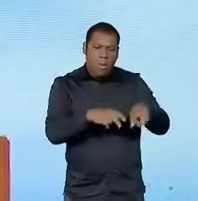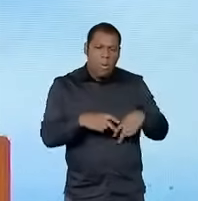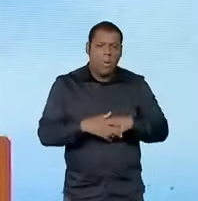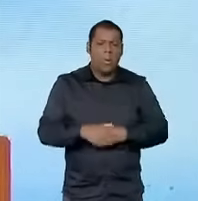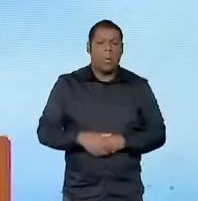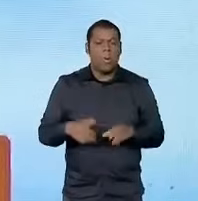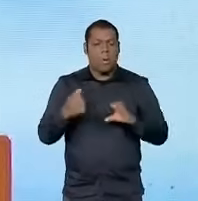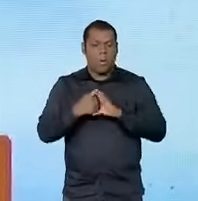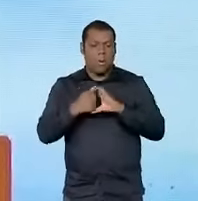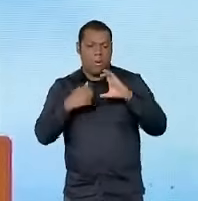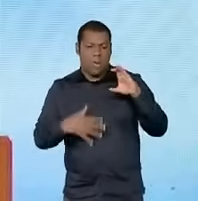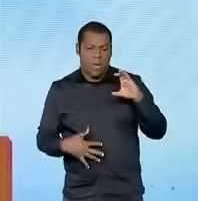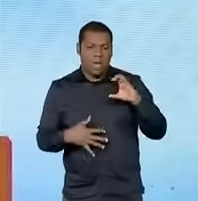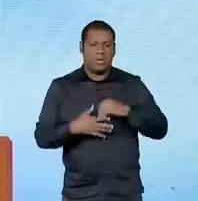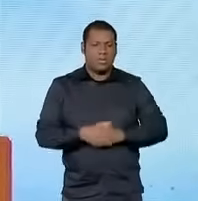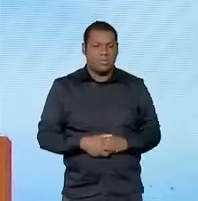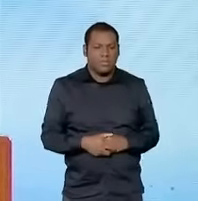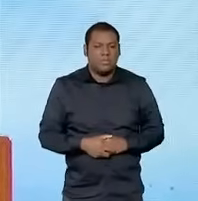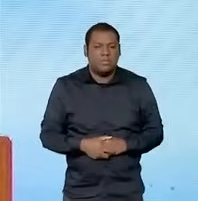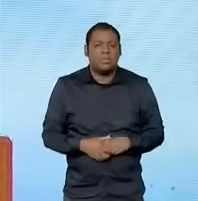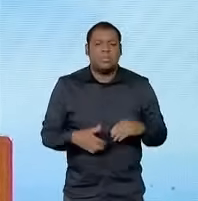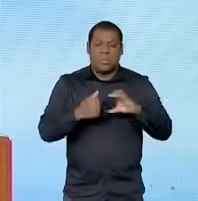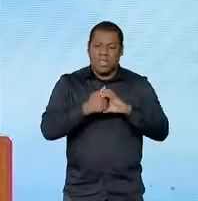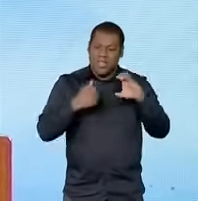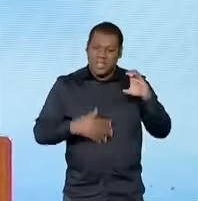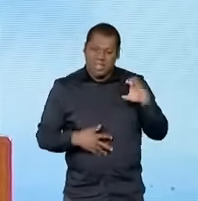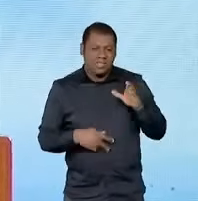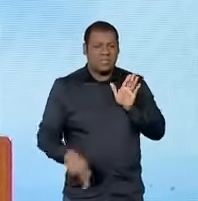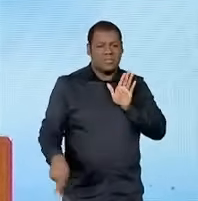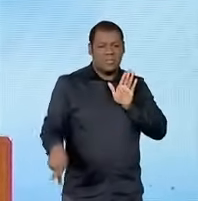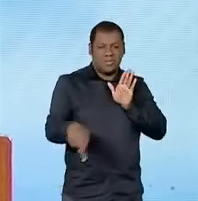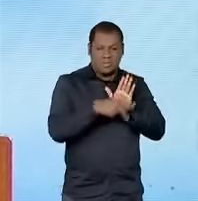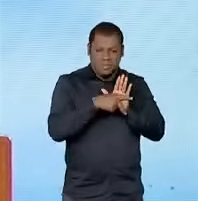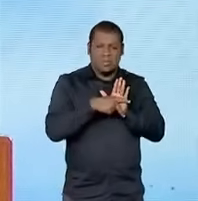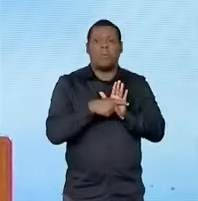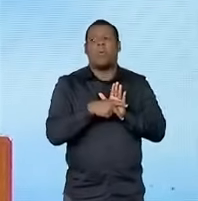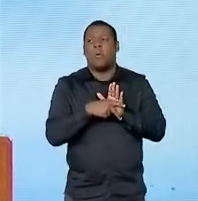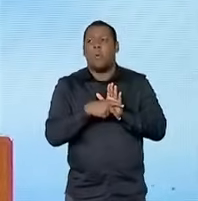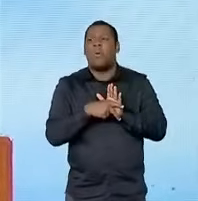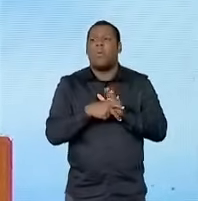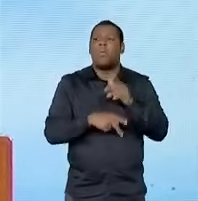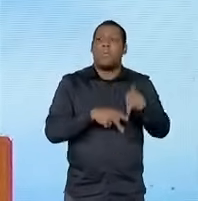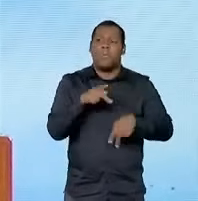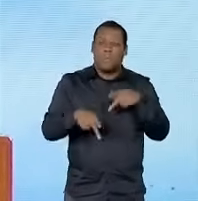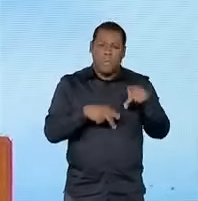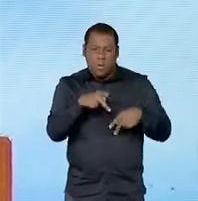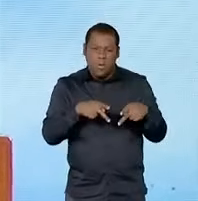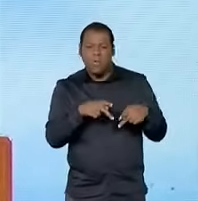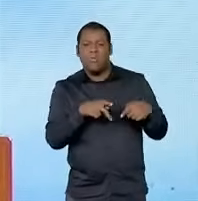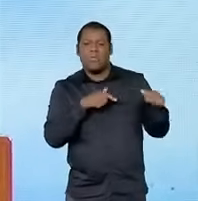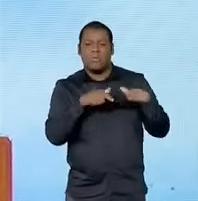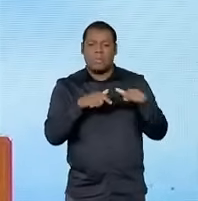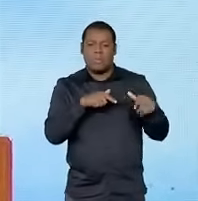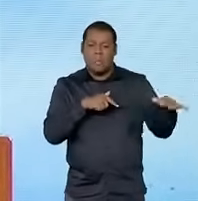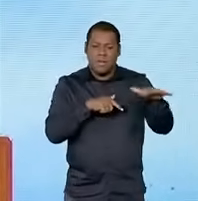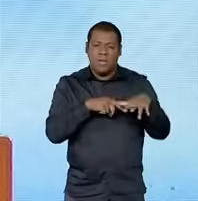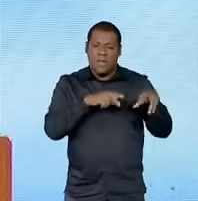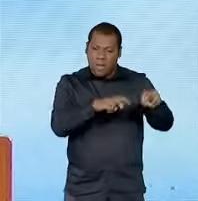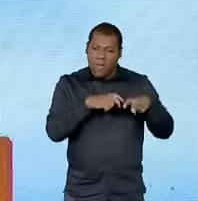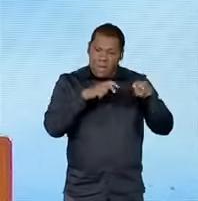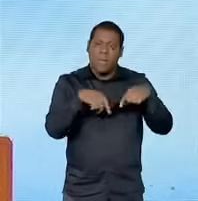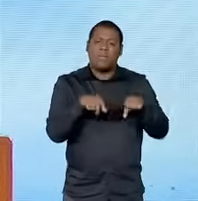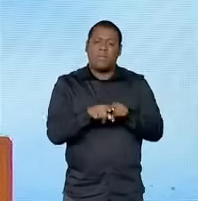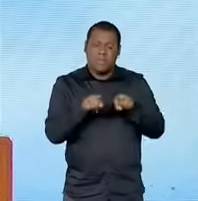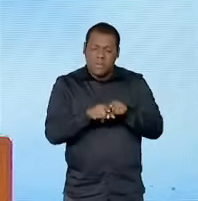suas características, especificidades e particularidades dos povos do campo, das águas e das